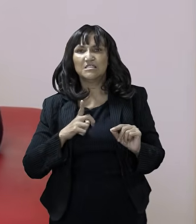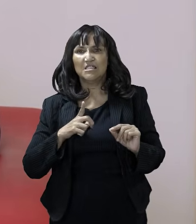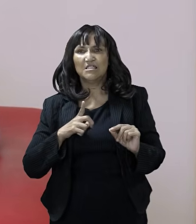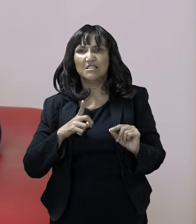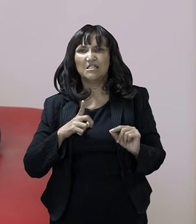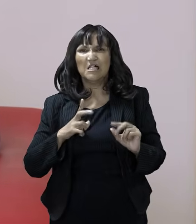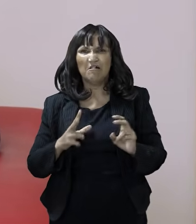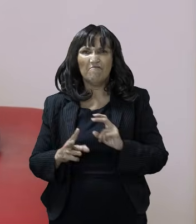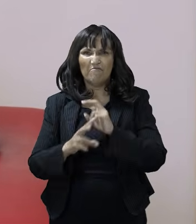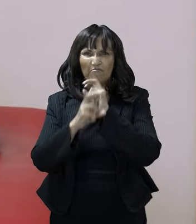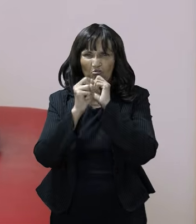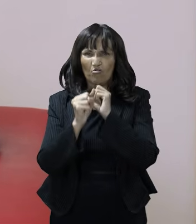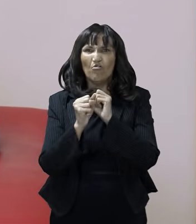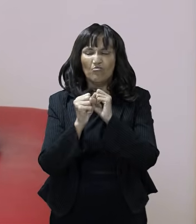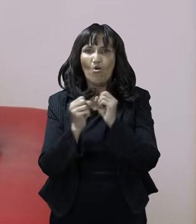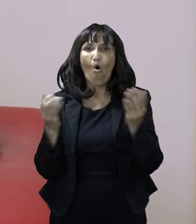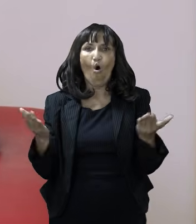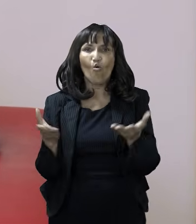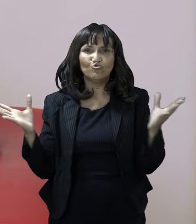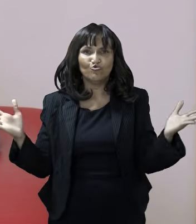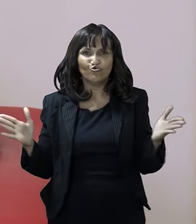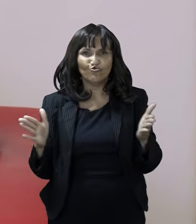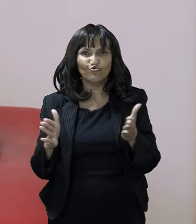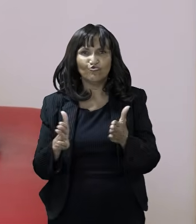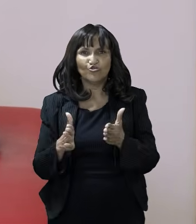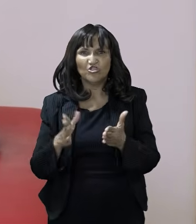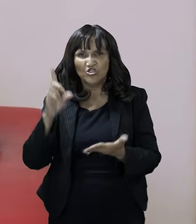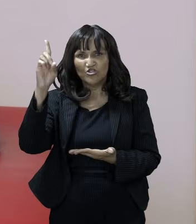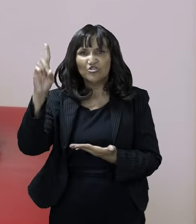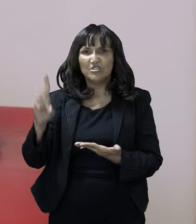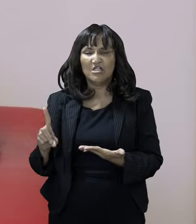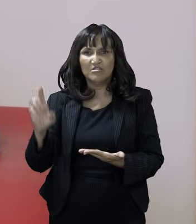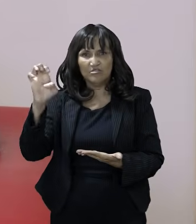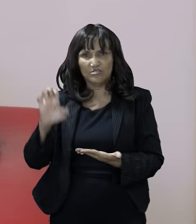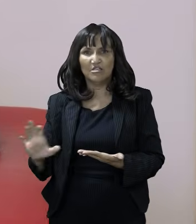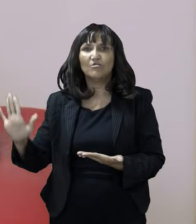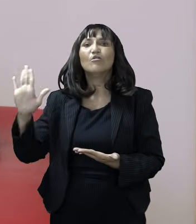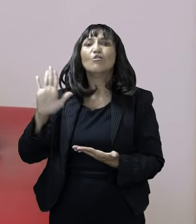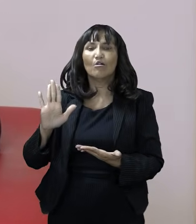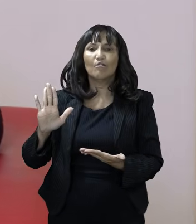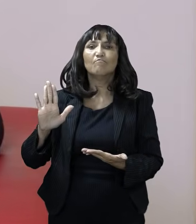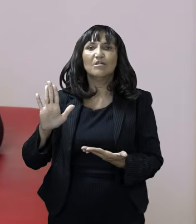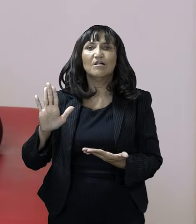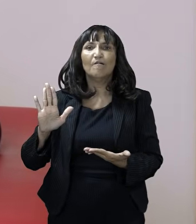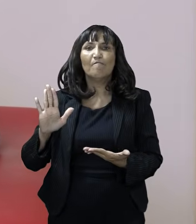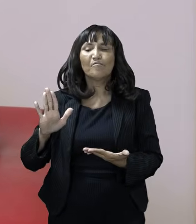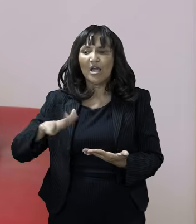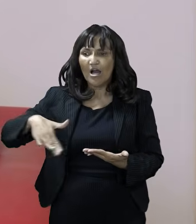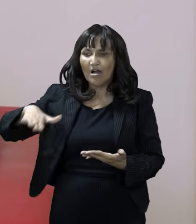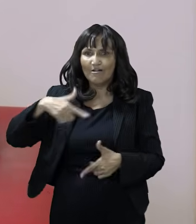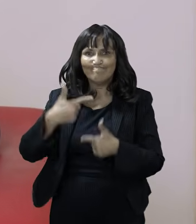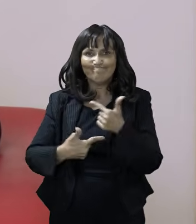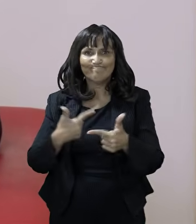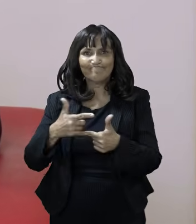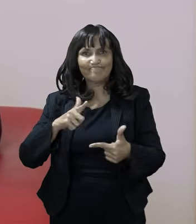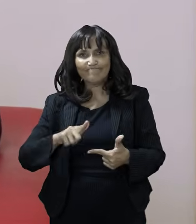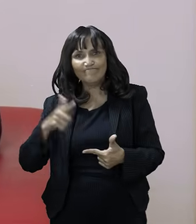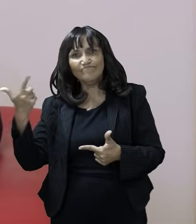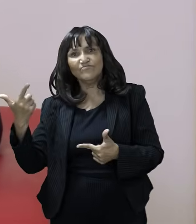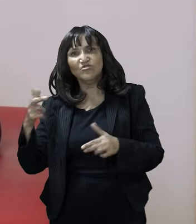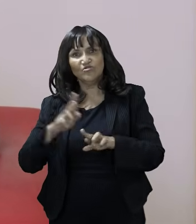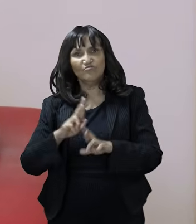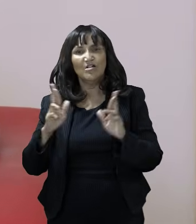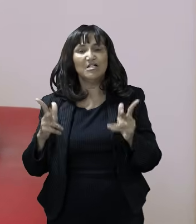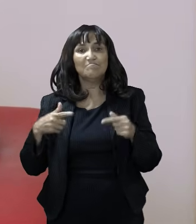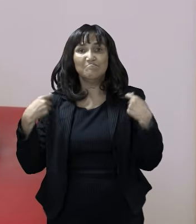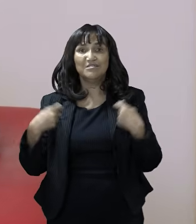muito forte, hoje diminuiu bastante, né? Direitos, inclusive, na Europa. A classe trabalhadora era outra. Então, nós temos que atualizar